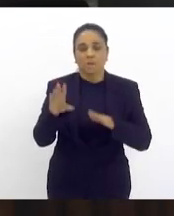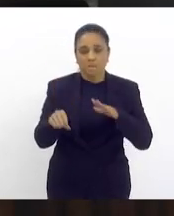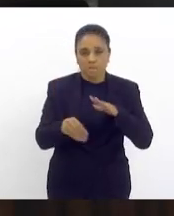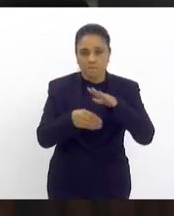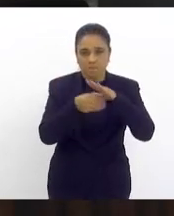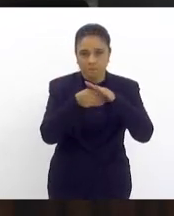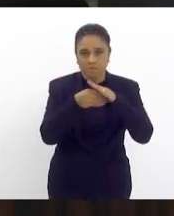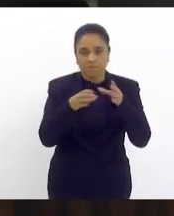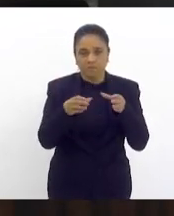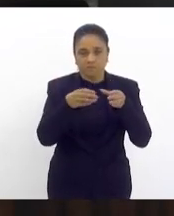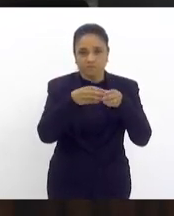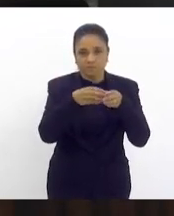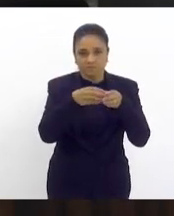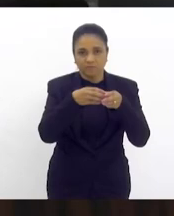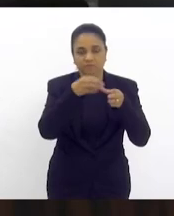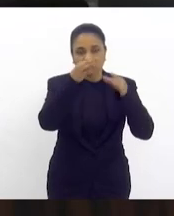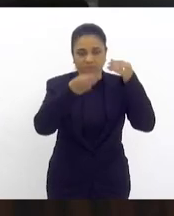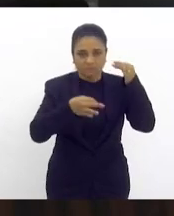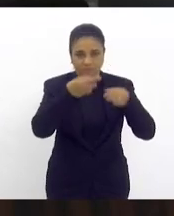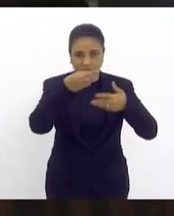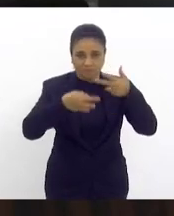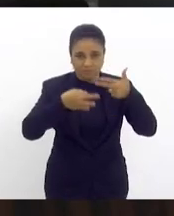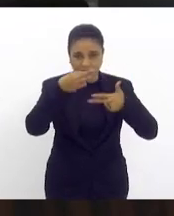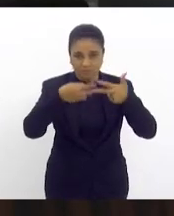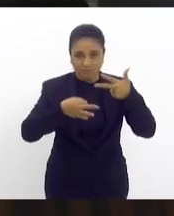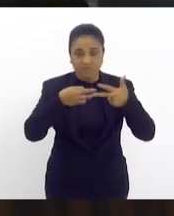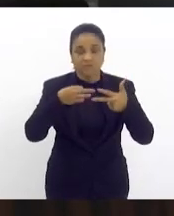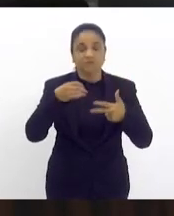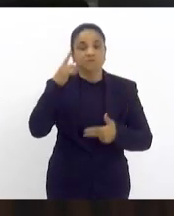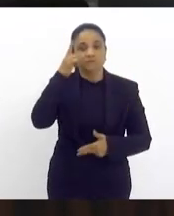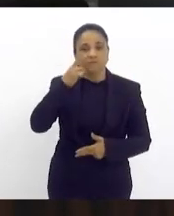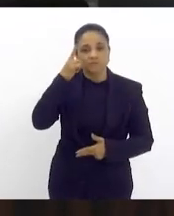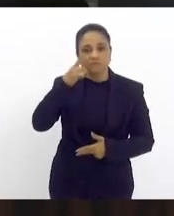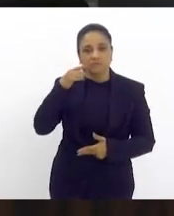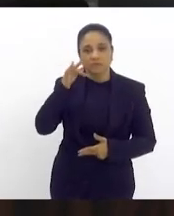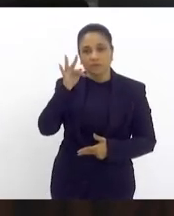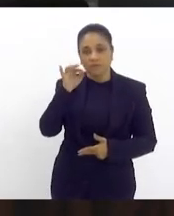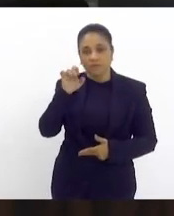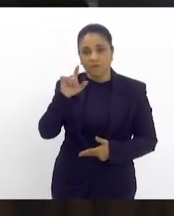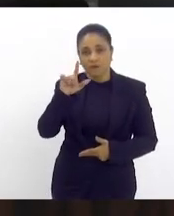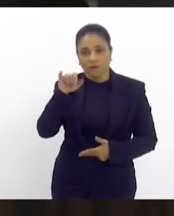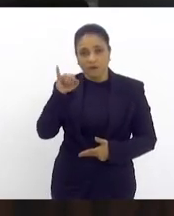Legislativa favorável relator Deputado Felipe Soares